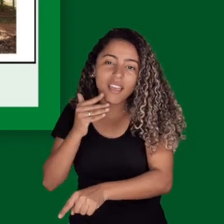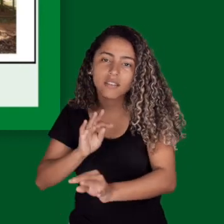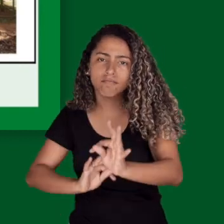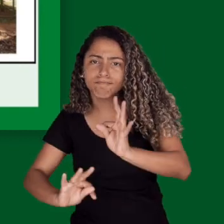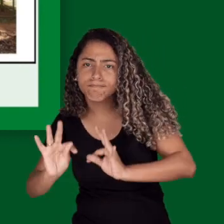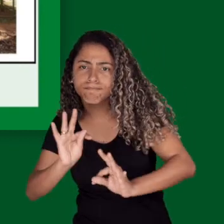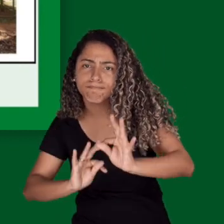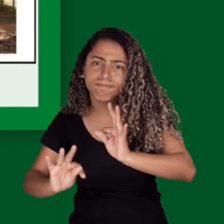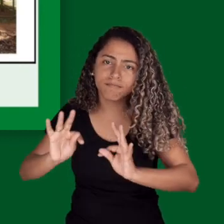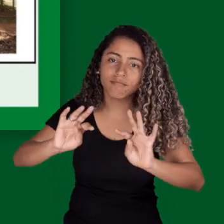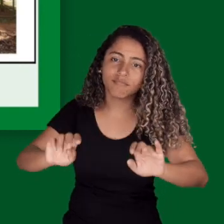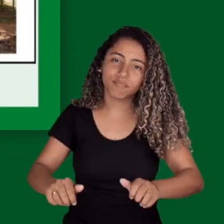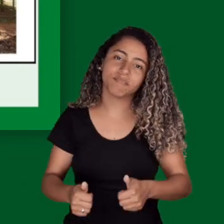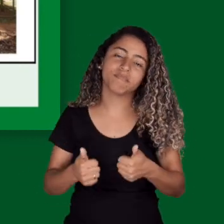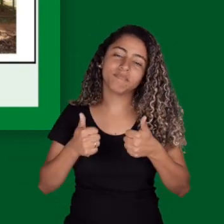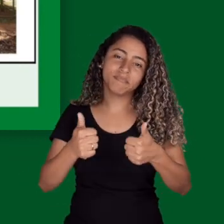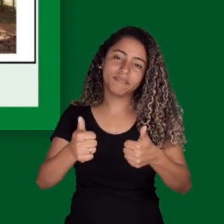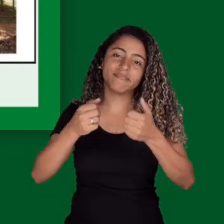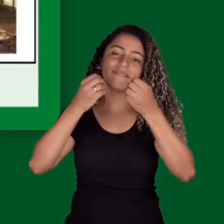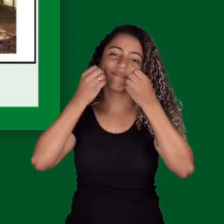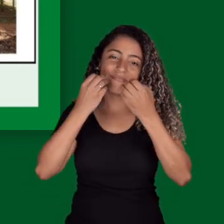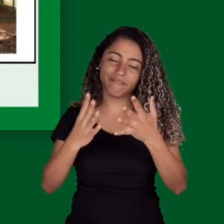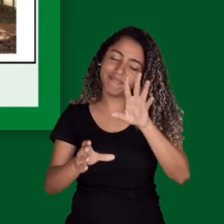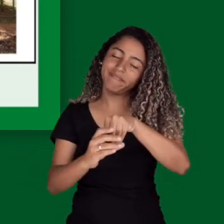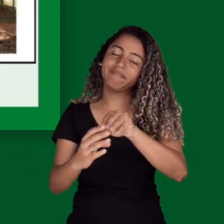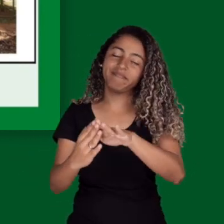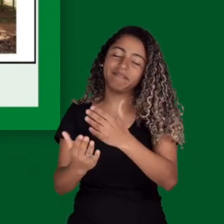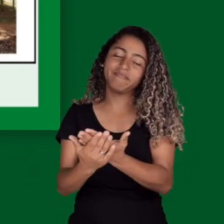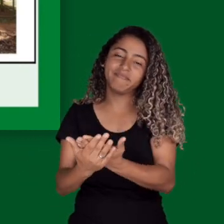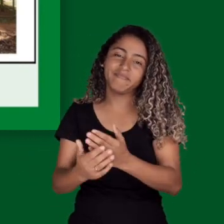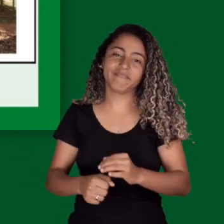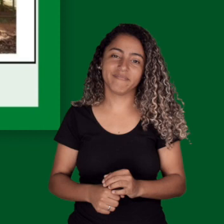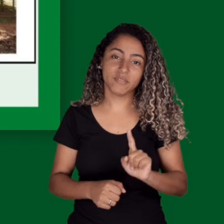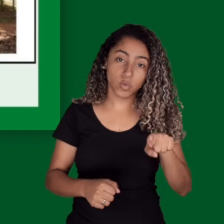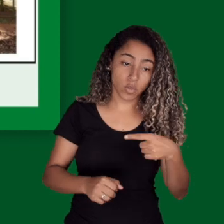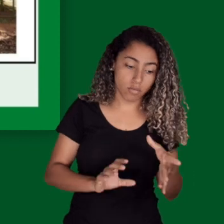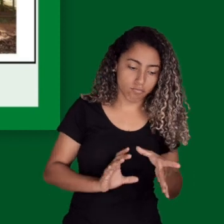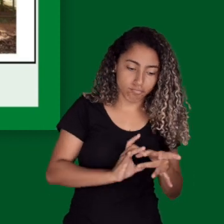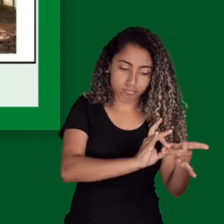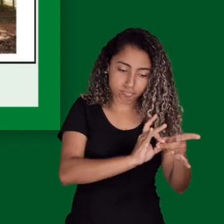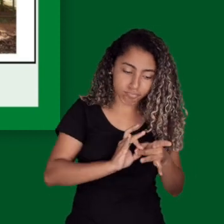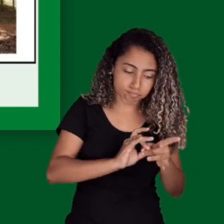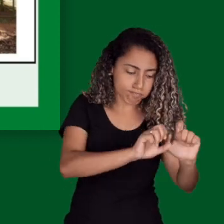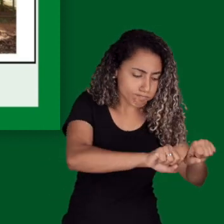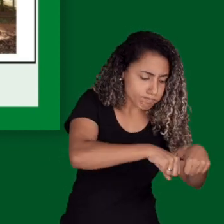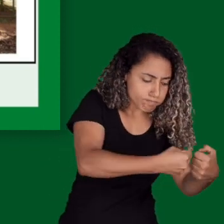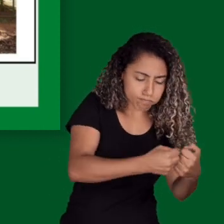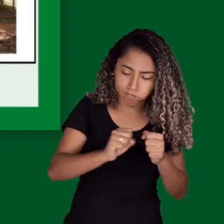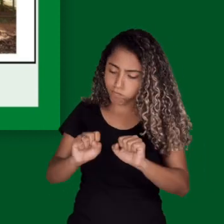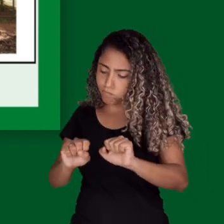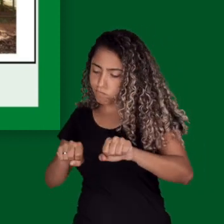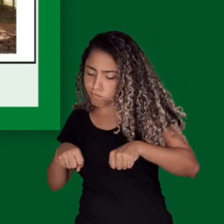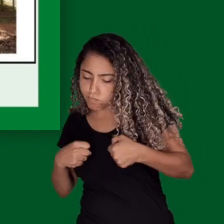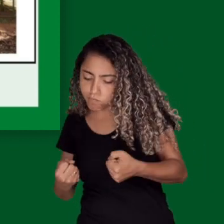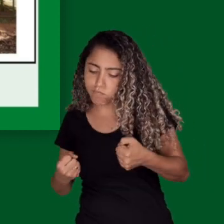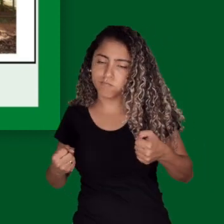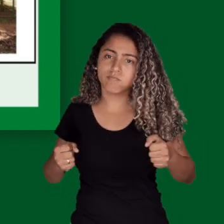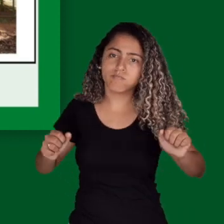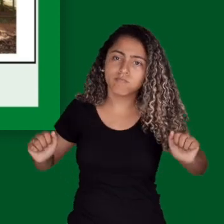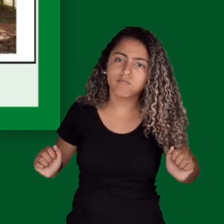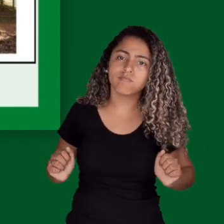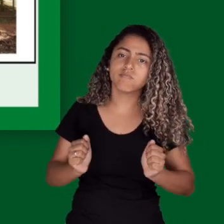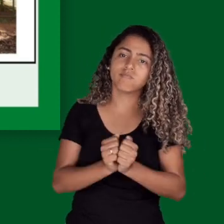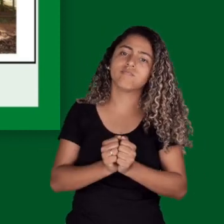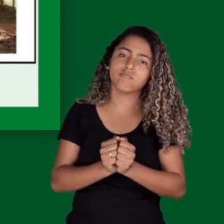ambiente escolar da melhor forma possível, né, com a nossa união, com os nossos